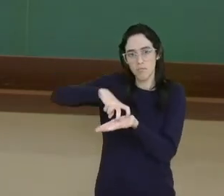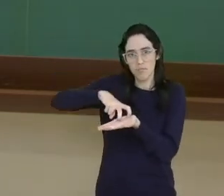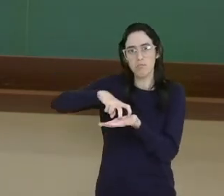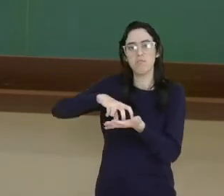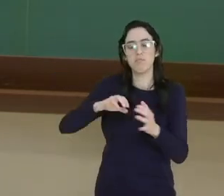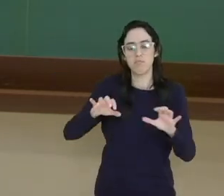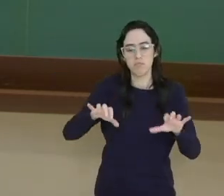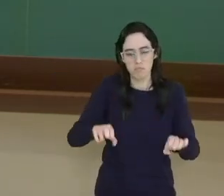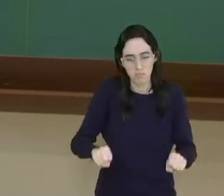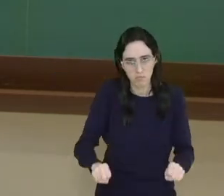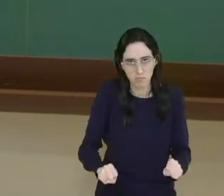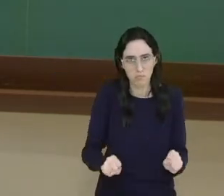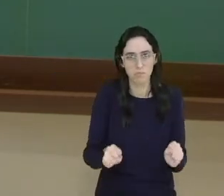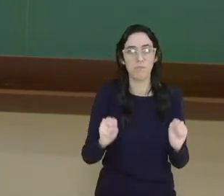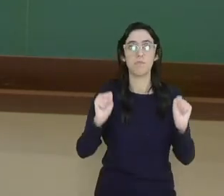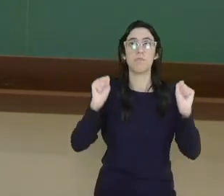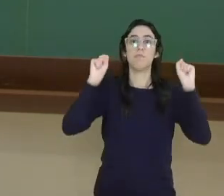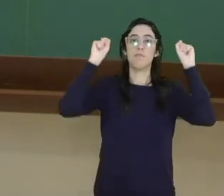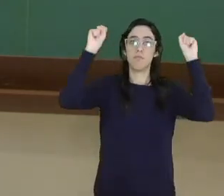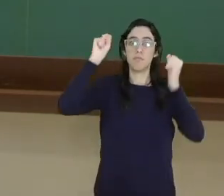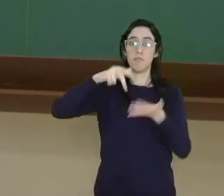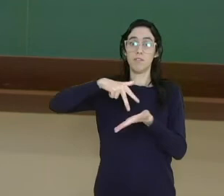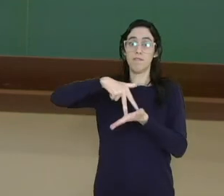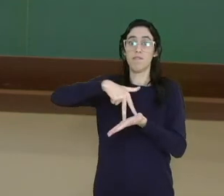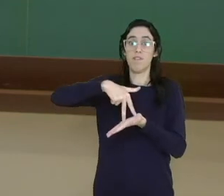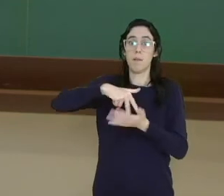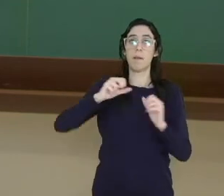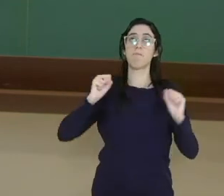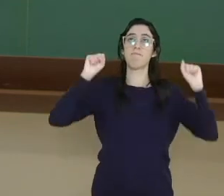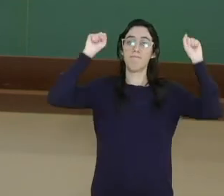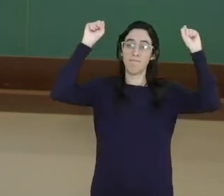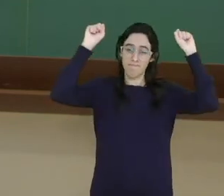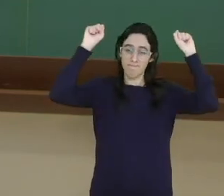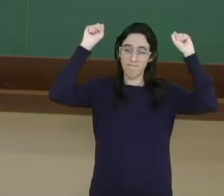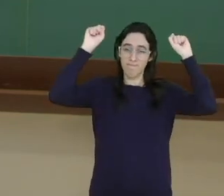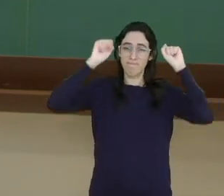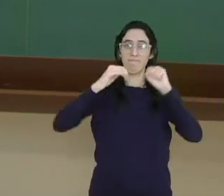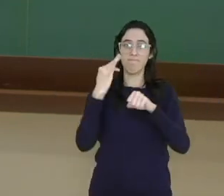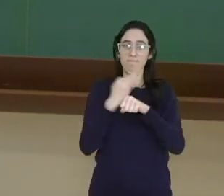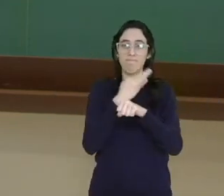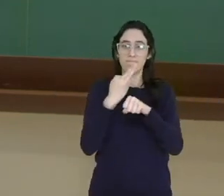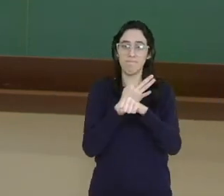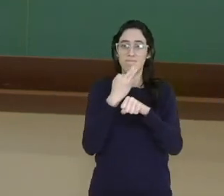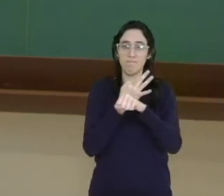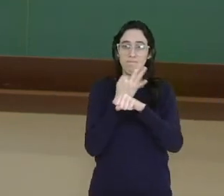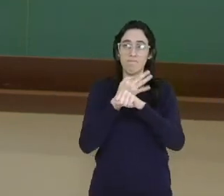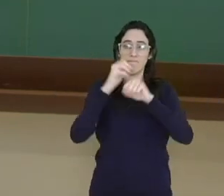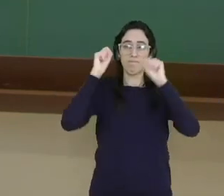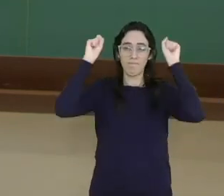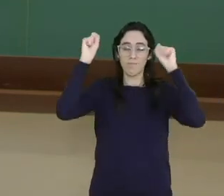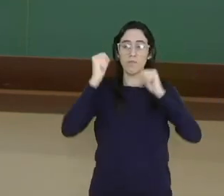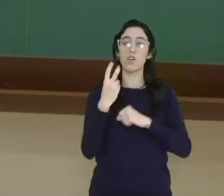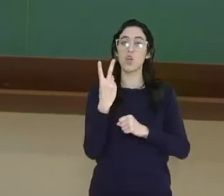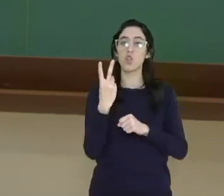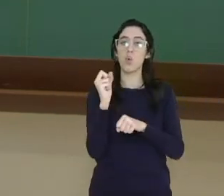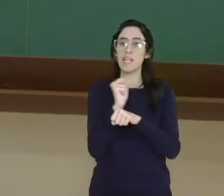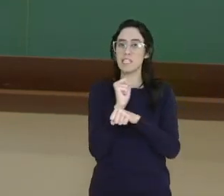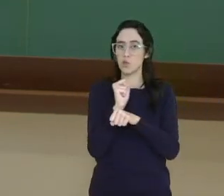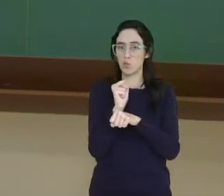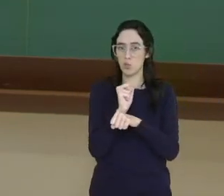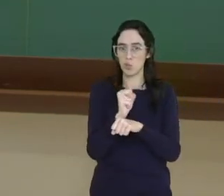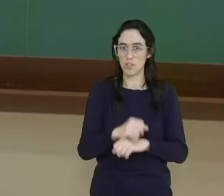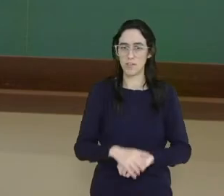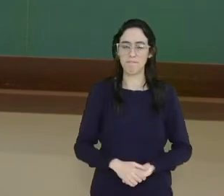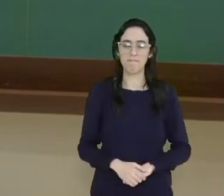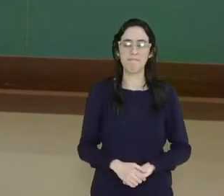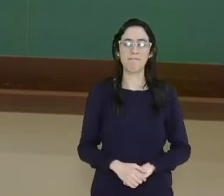ele deve estendê-las, esticá-las e segurar o peso imóvel por 2